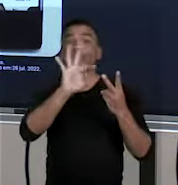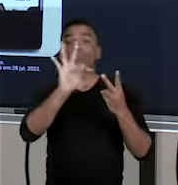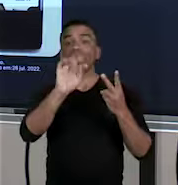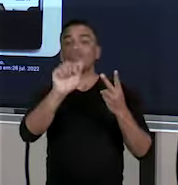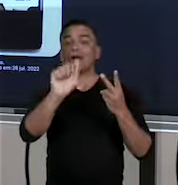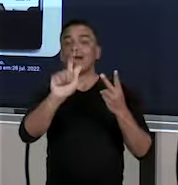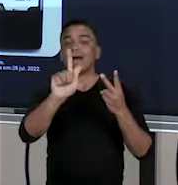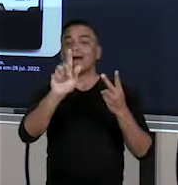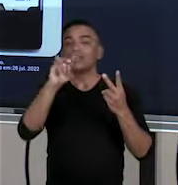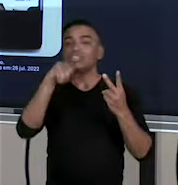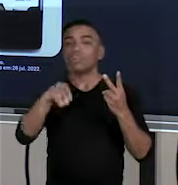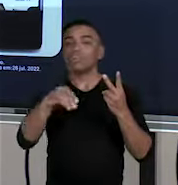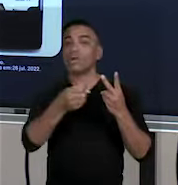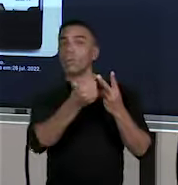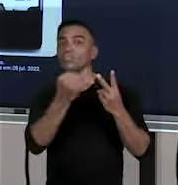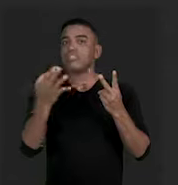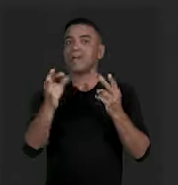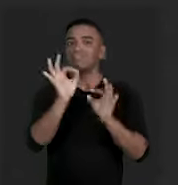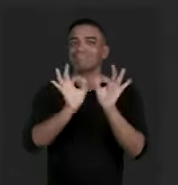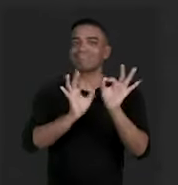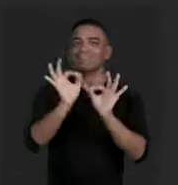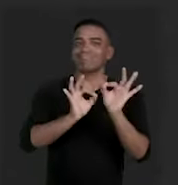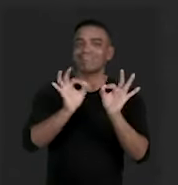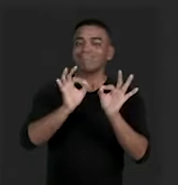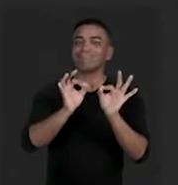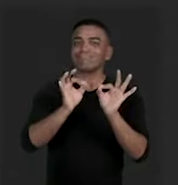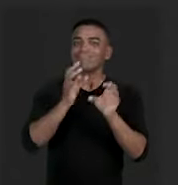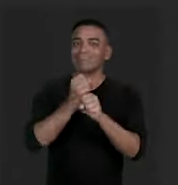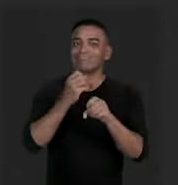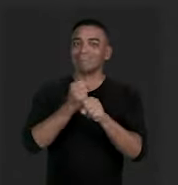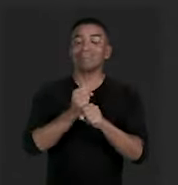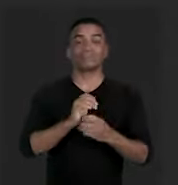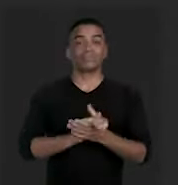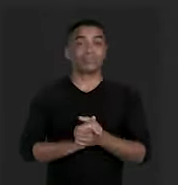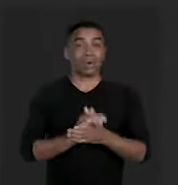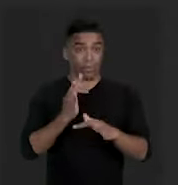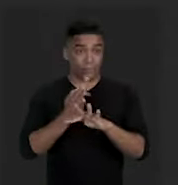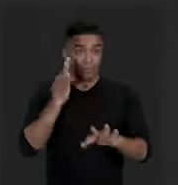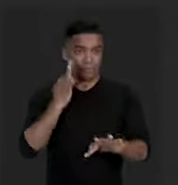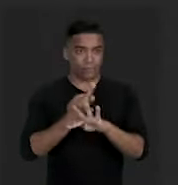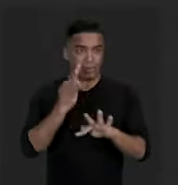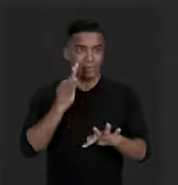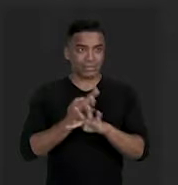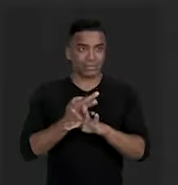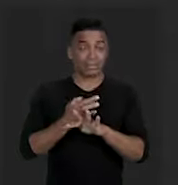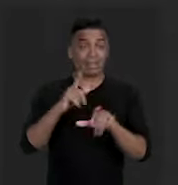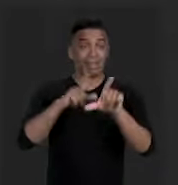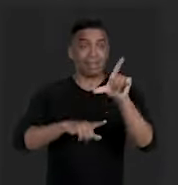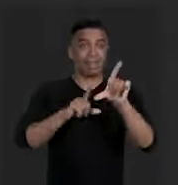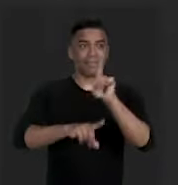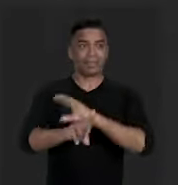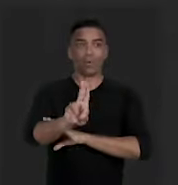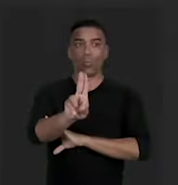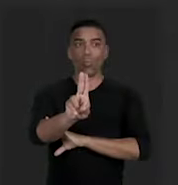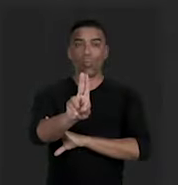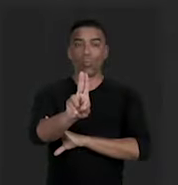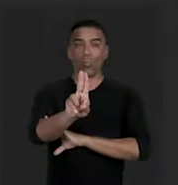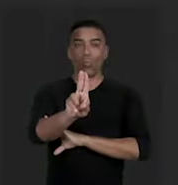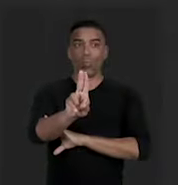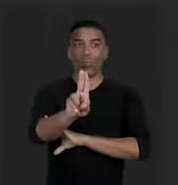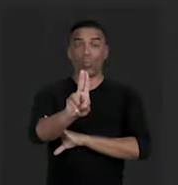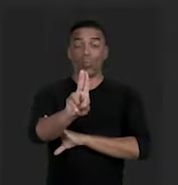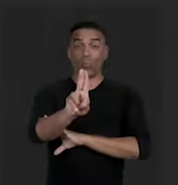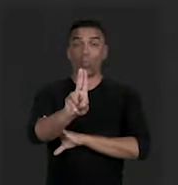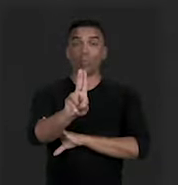tensão? Então, a tensão elétrica na física, ela é representada pela letra U e ela é medida